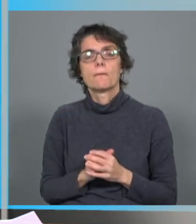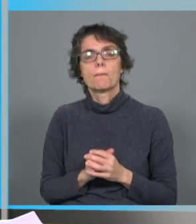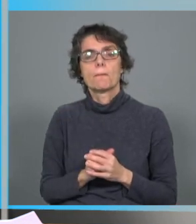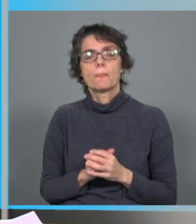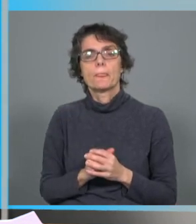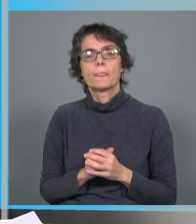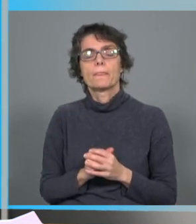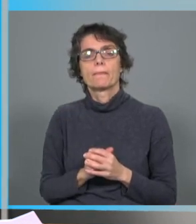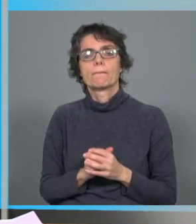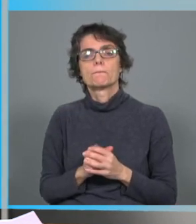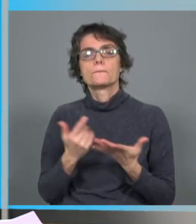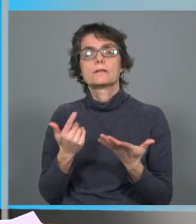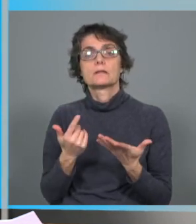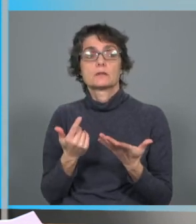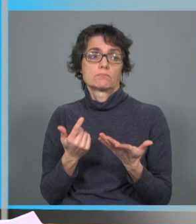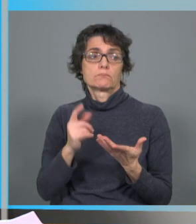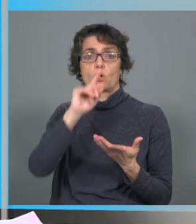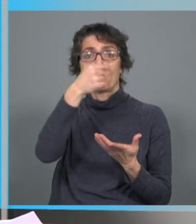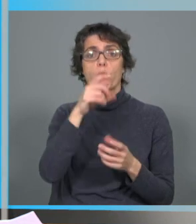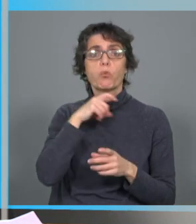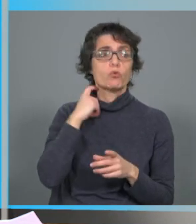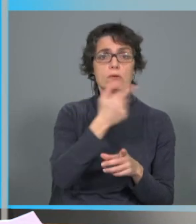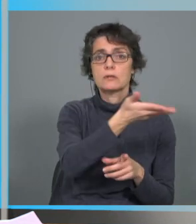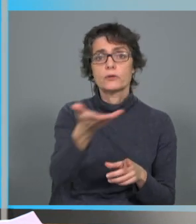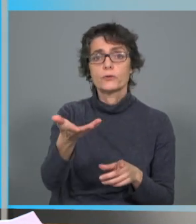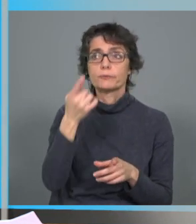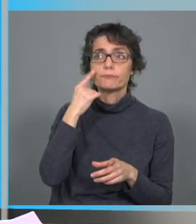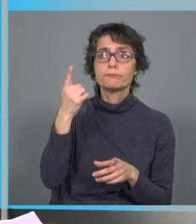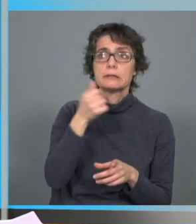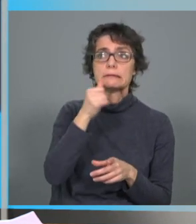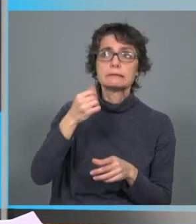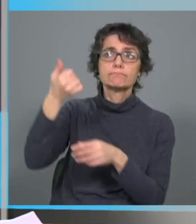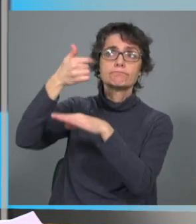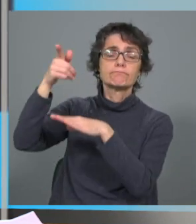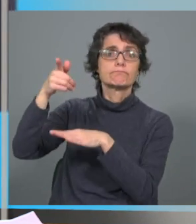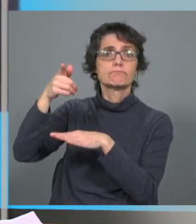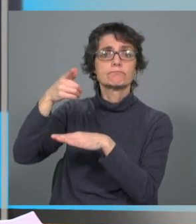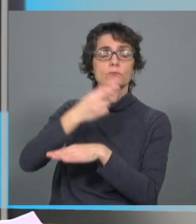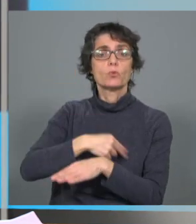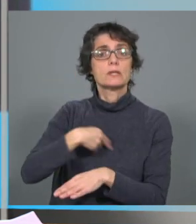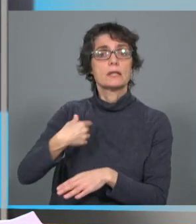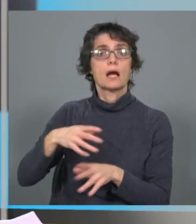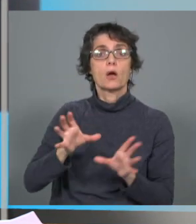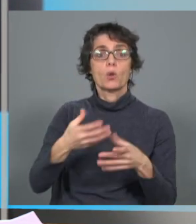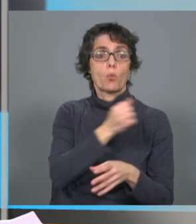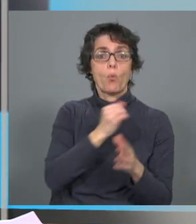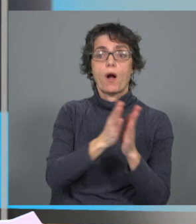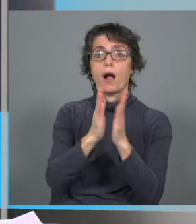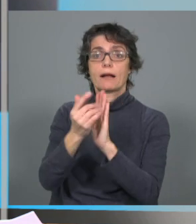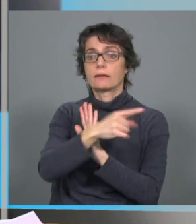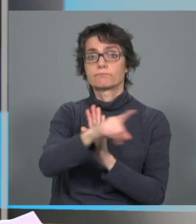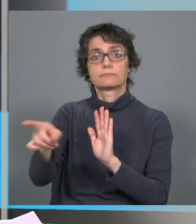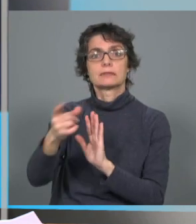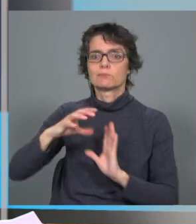para os párocos, para as paróquias, para os cristãos e para o mundo, para